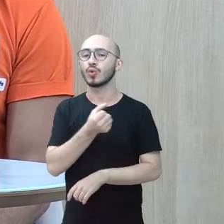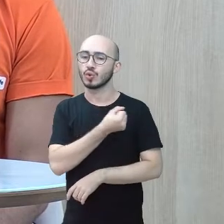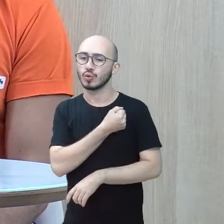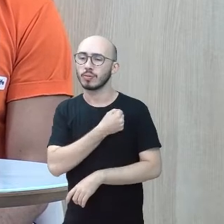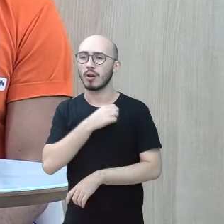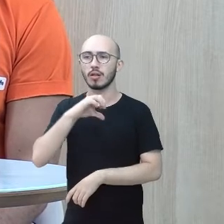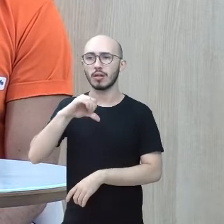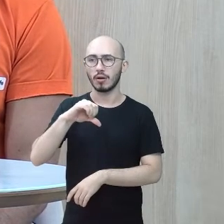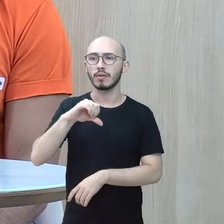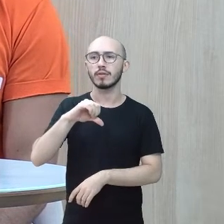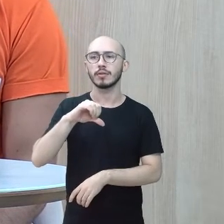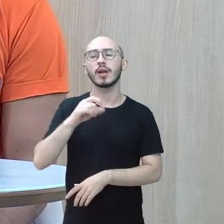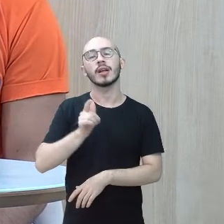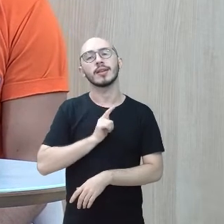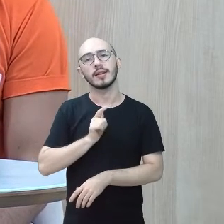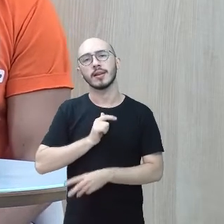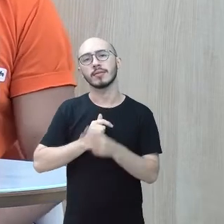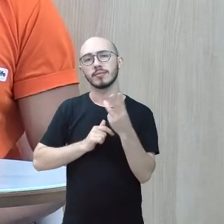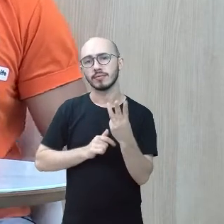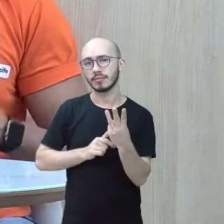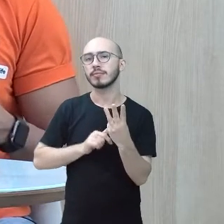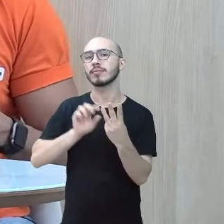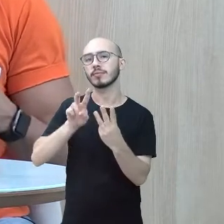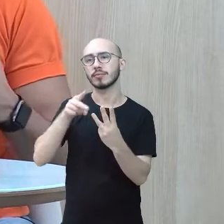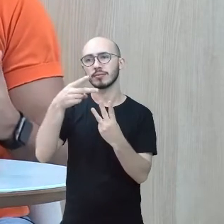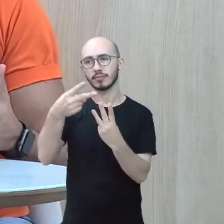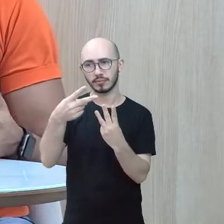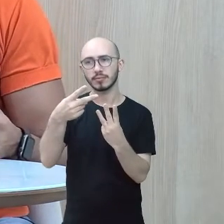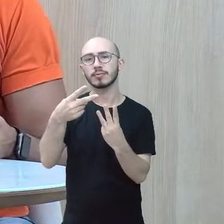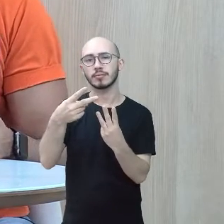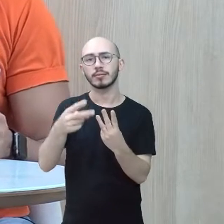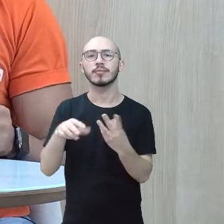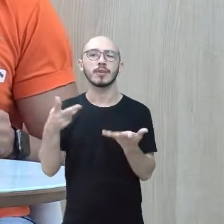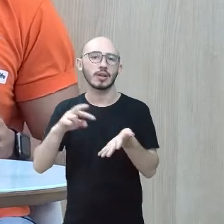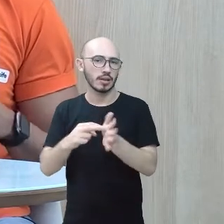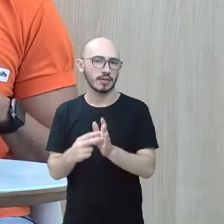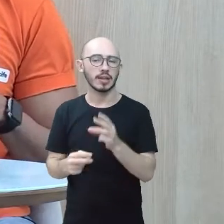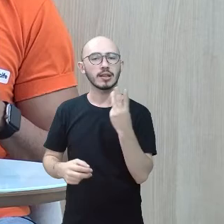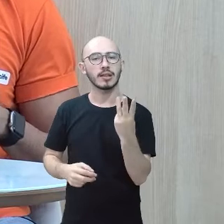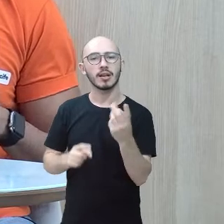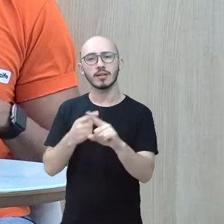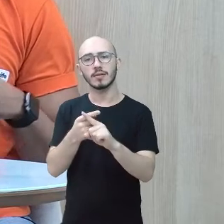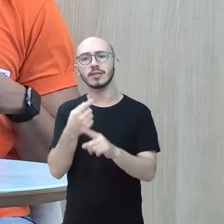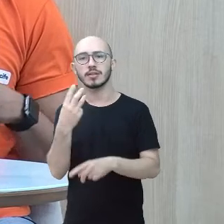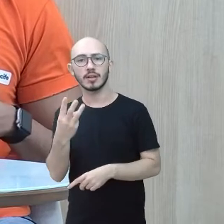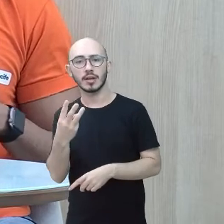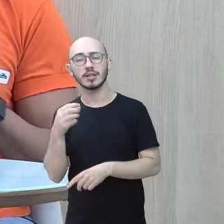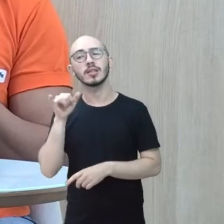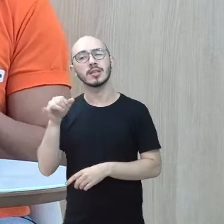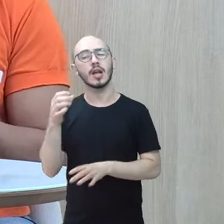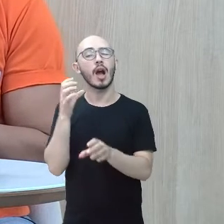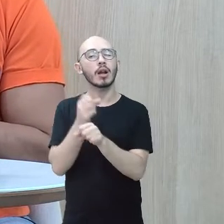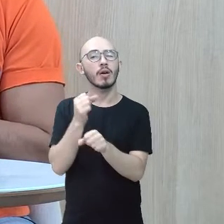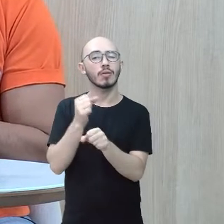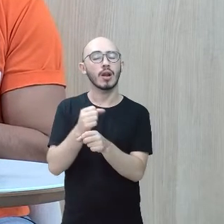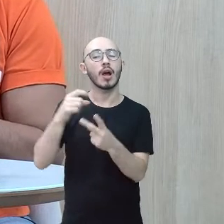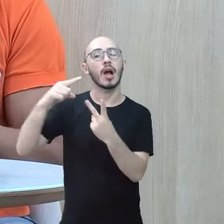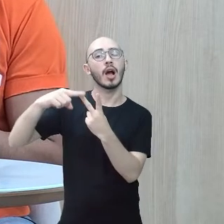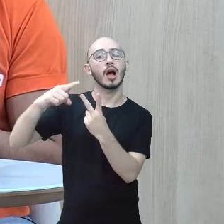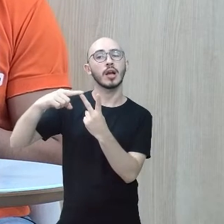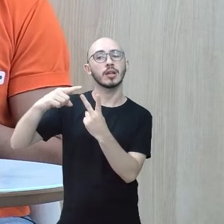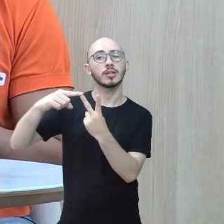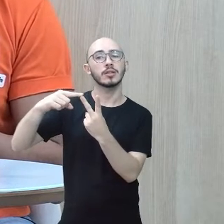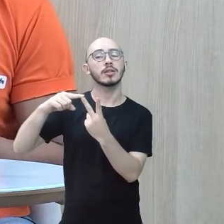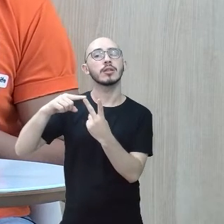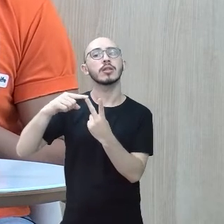né, que é o 3 elevado ao quadrado, que é o 3 vezes 3, quando eu vou calcular a raiz quadrada desse número